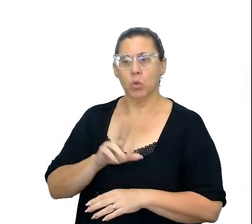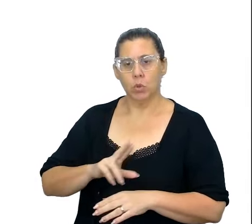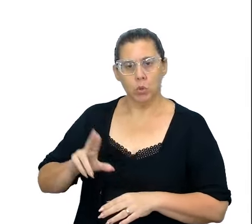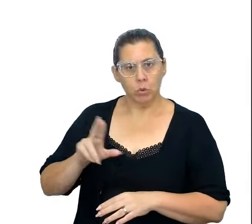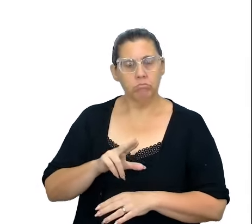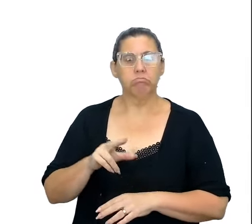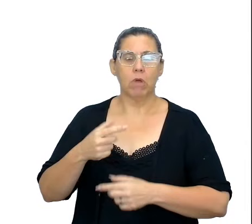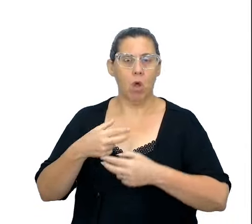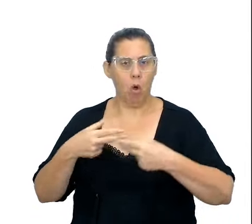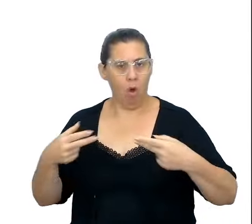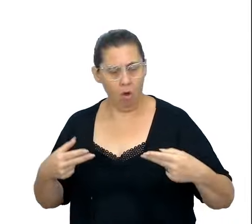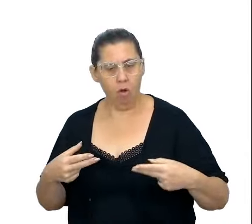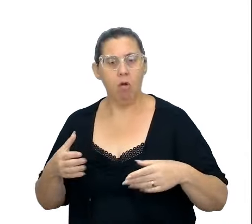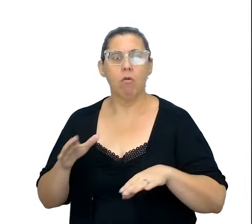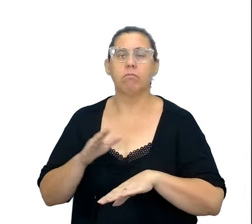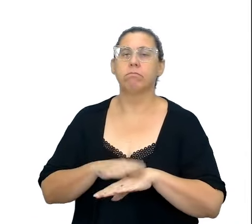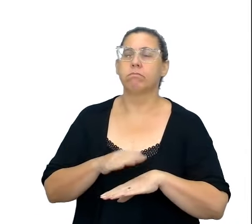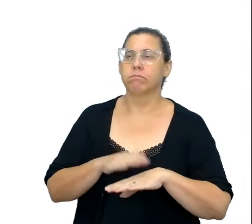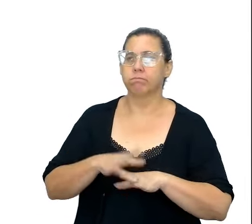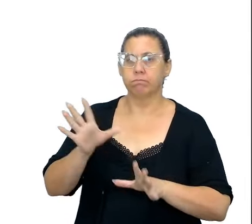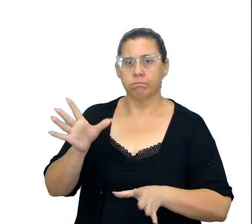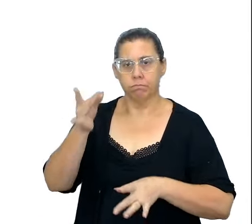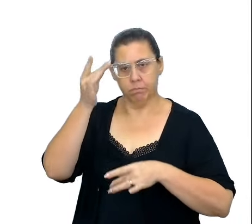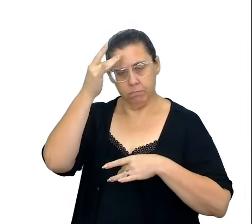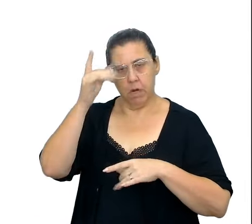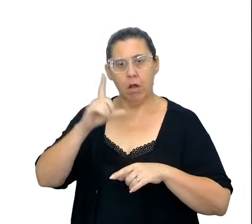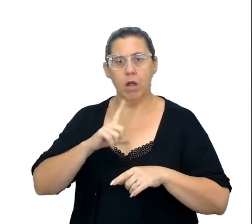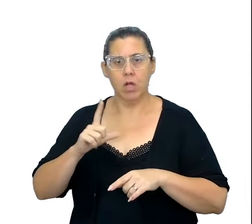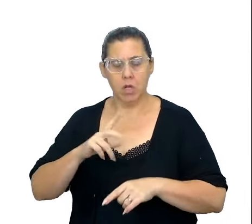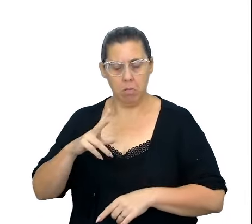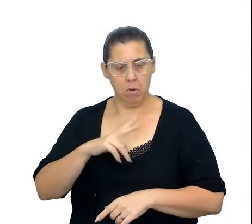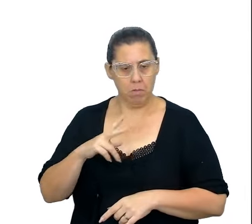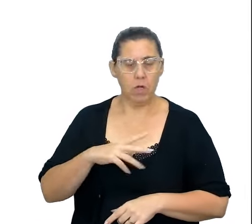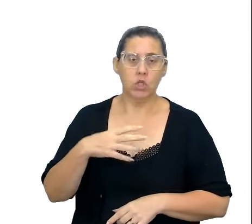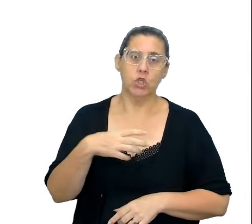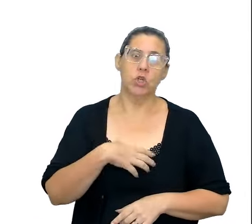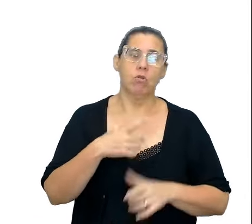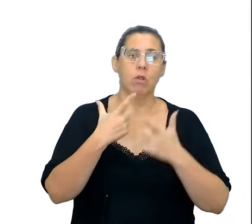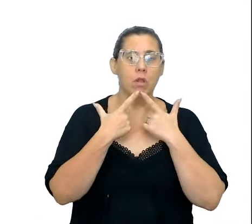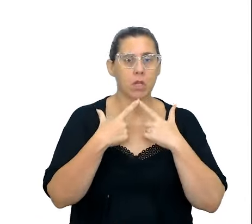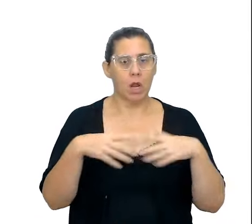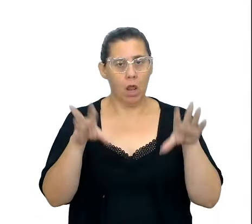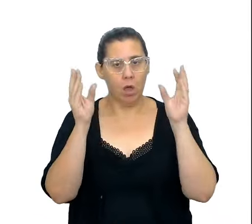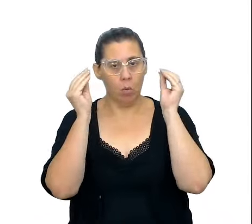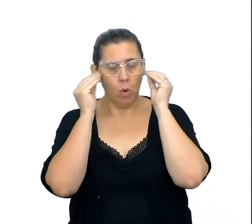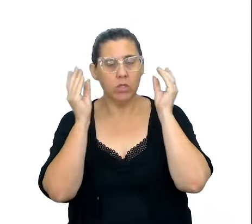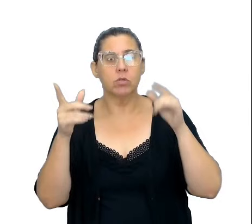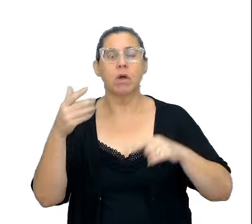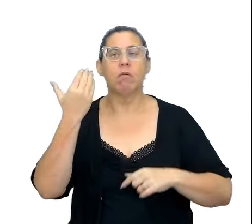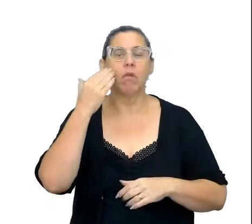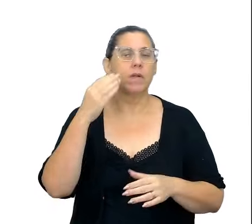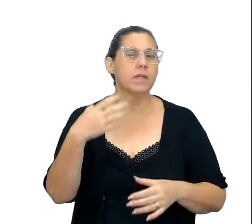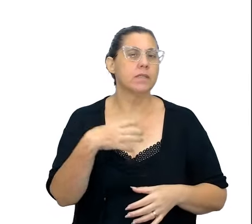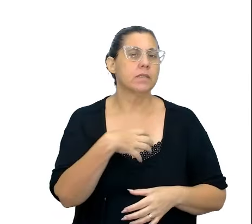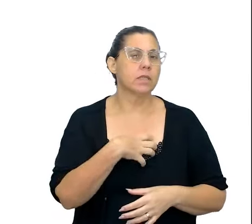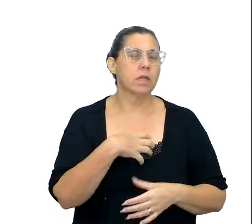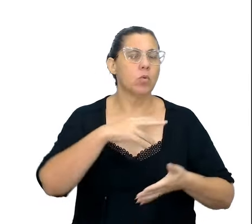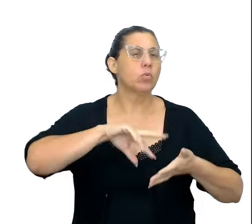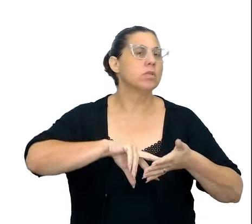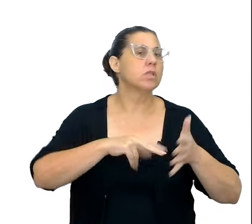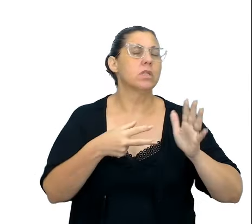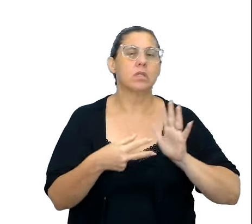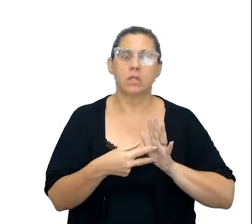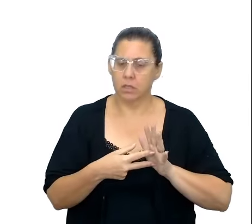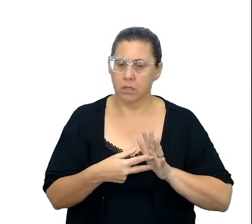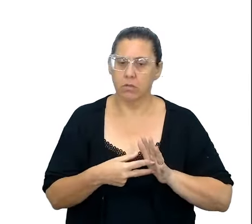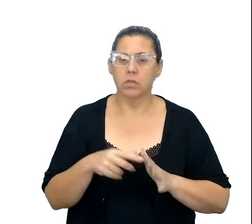que promovem a coesão textual, que são elementos linguísticos que se articulam para dar o sentido dentro do texto. Então,